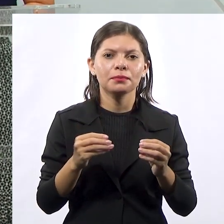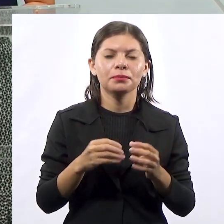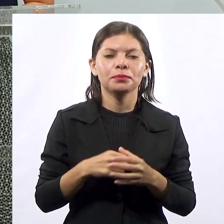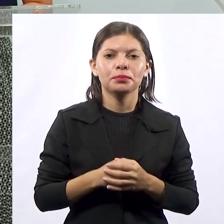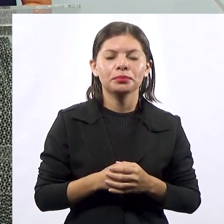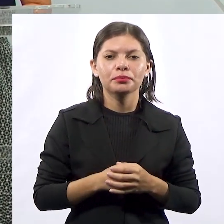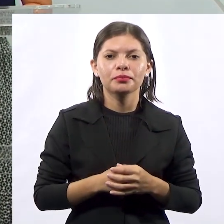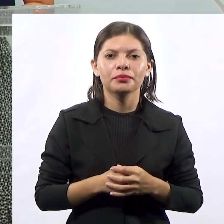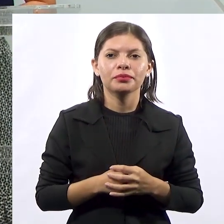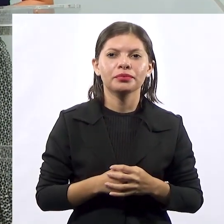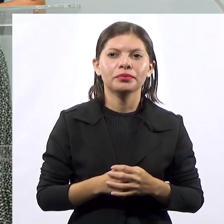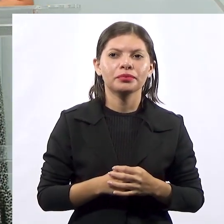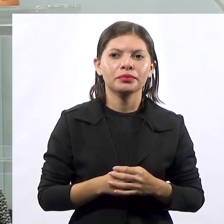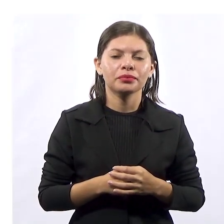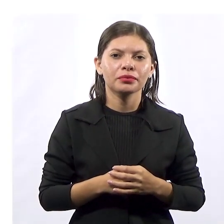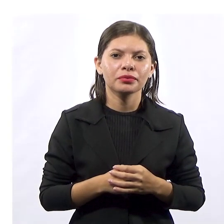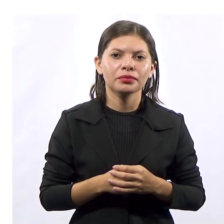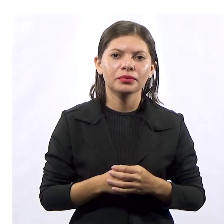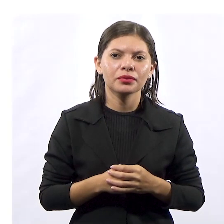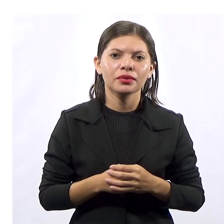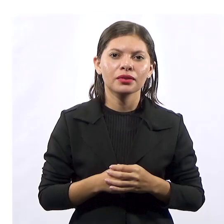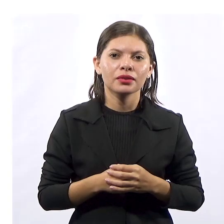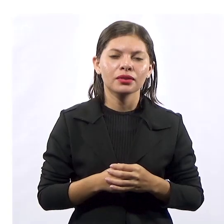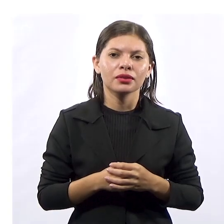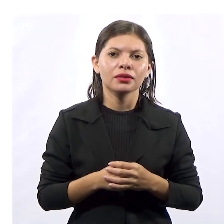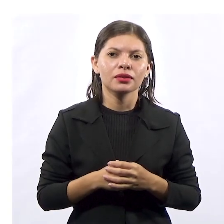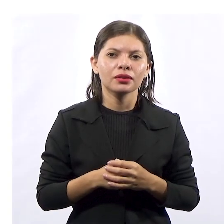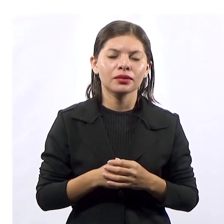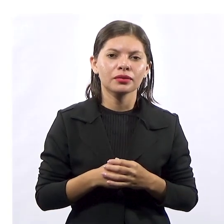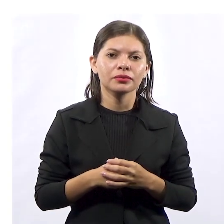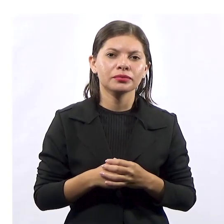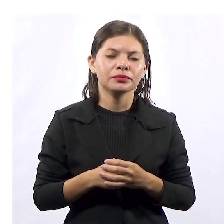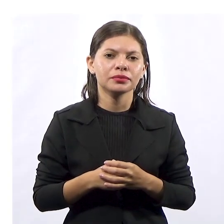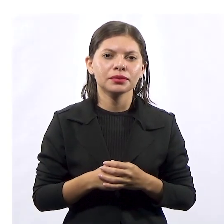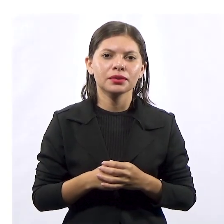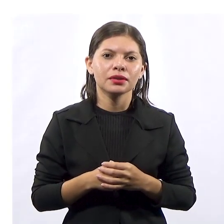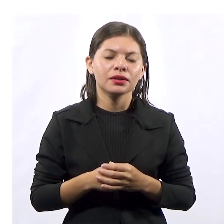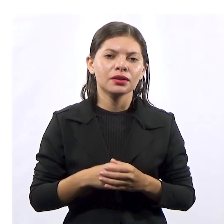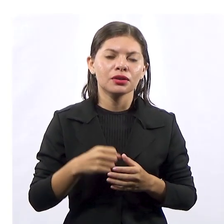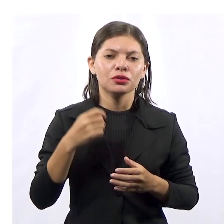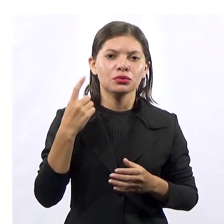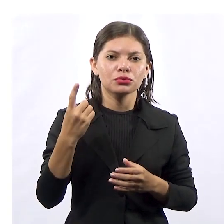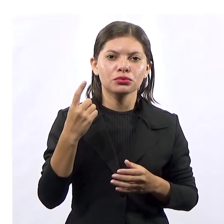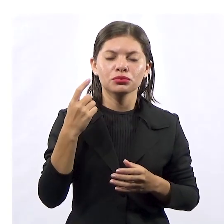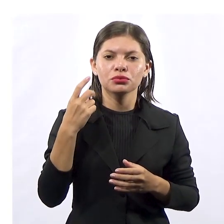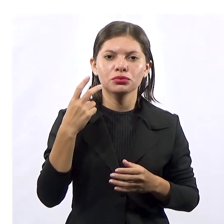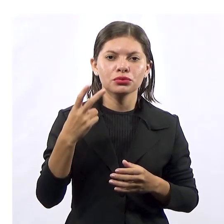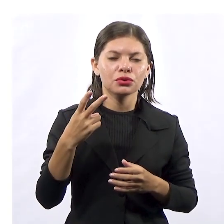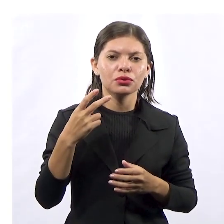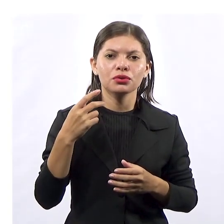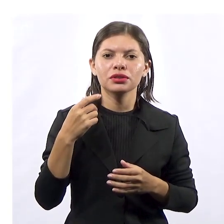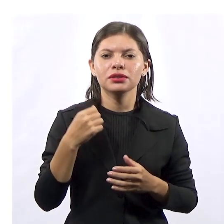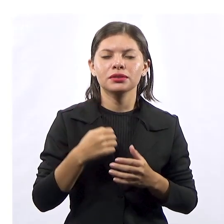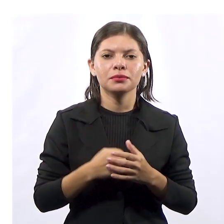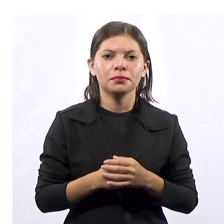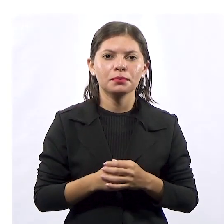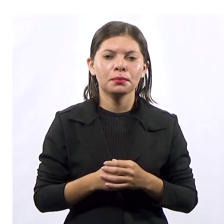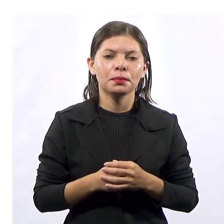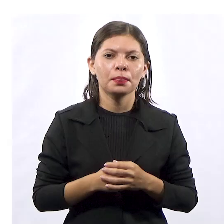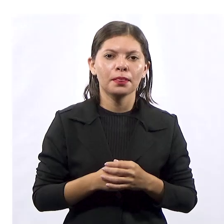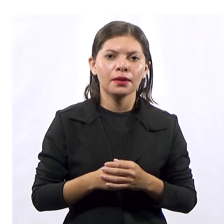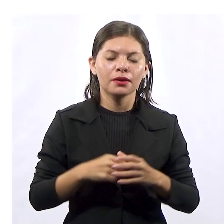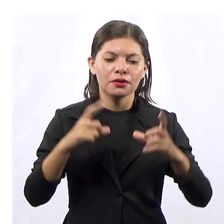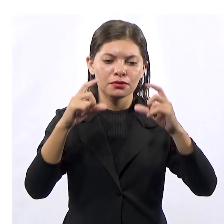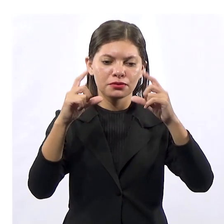no apêndice também, tá? Se for fazer apêndice, tem que enumerar, por exemplo, apêndice 1, né? Fotos